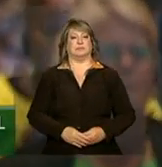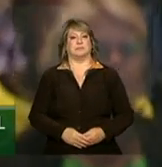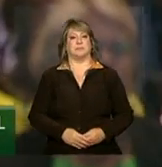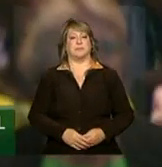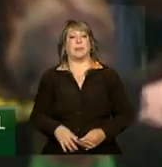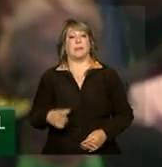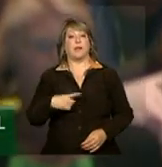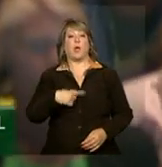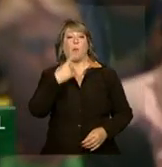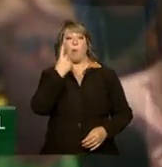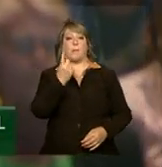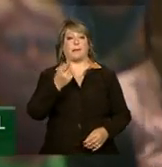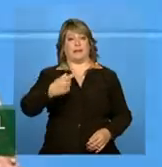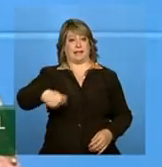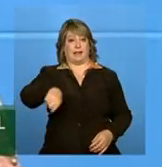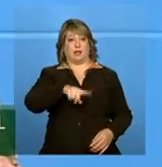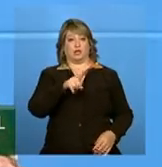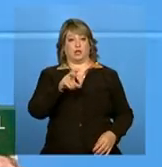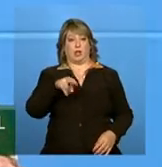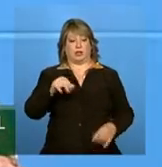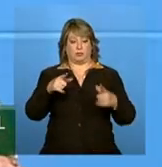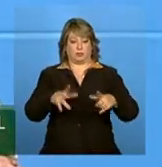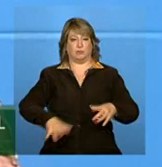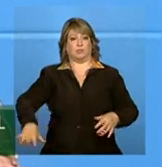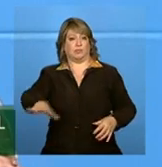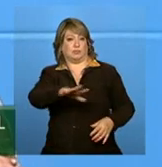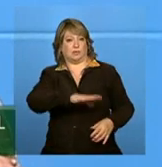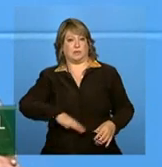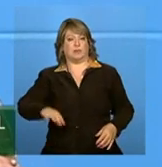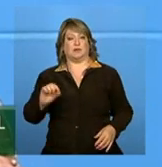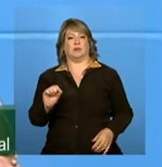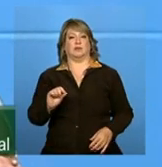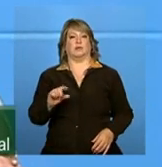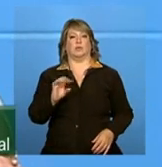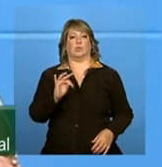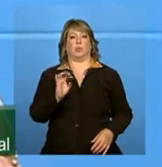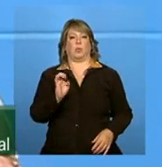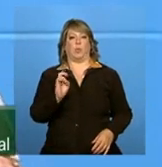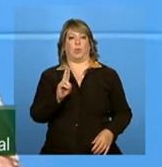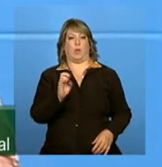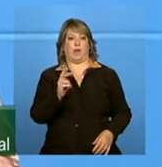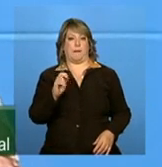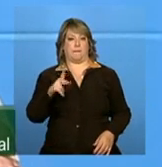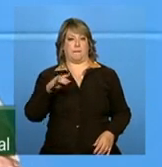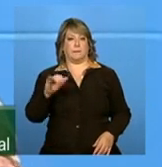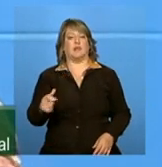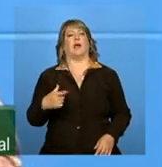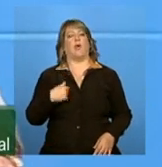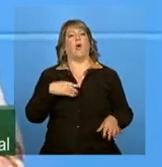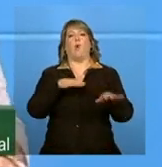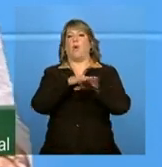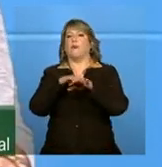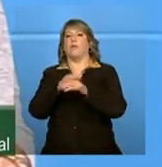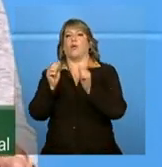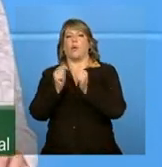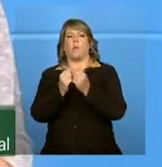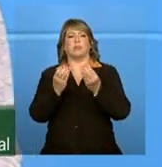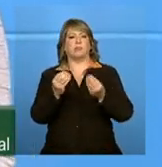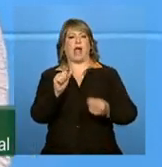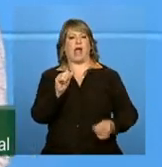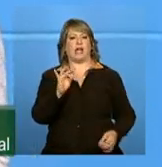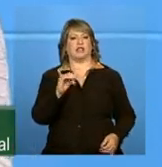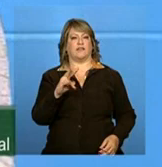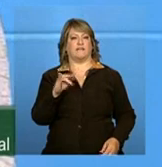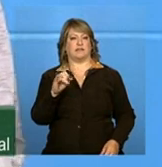Em uma dessas zonas, em Antuérpia, eu conversei com uma série de ativistas, crianças,